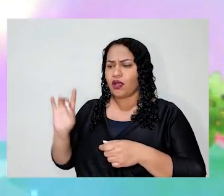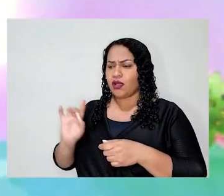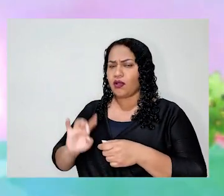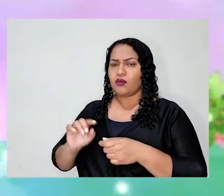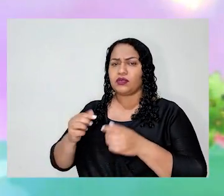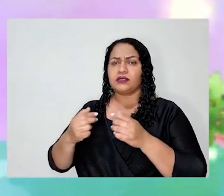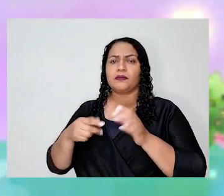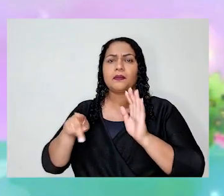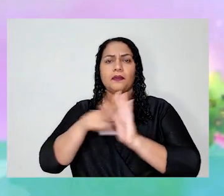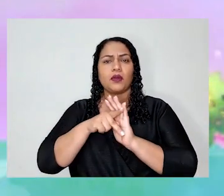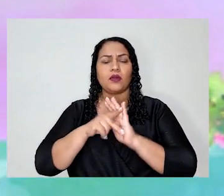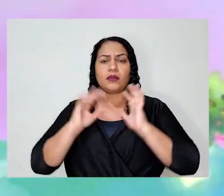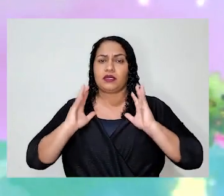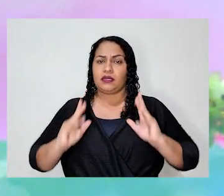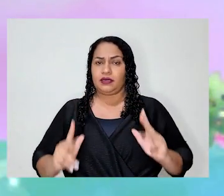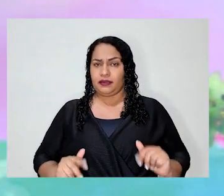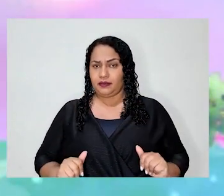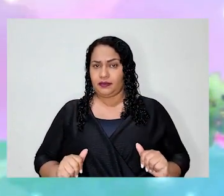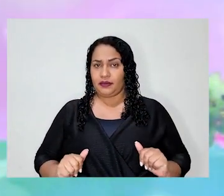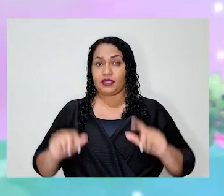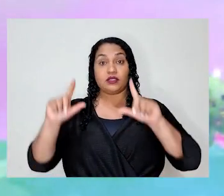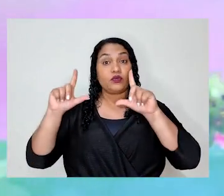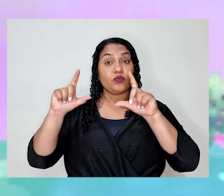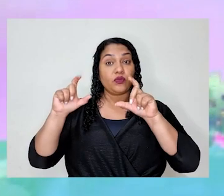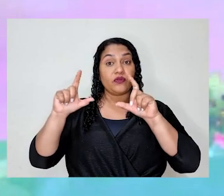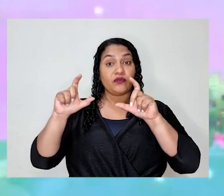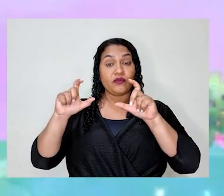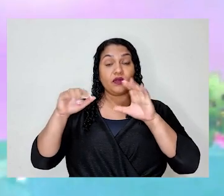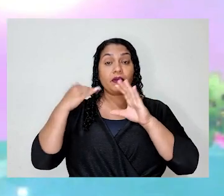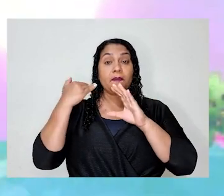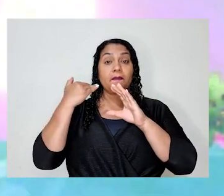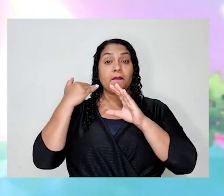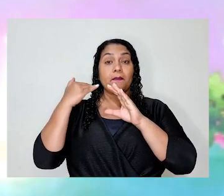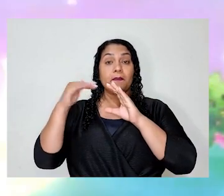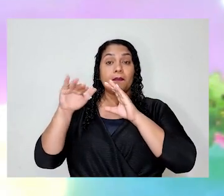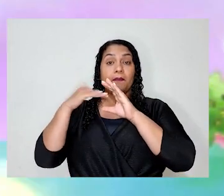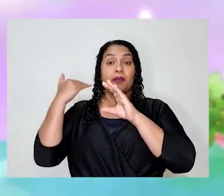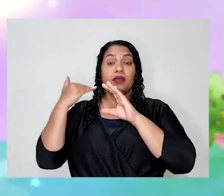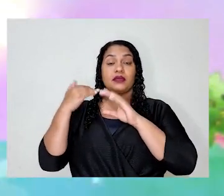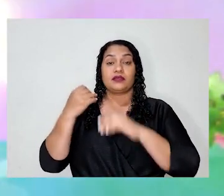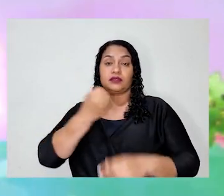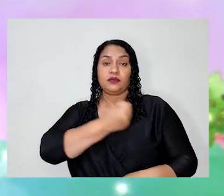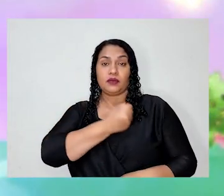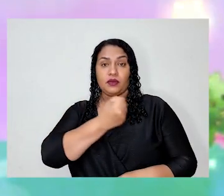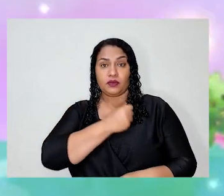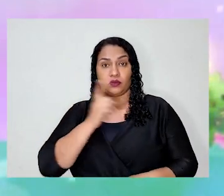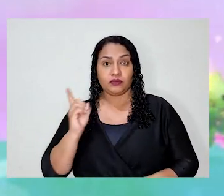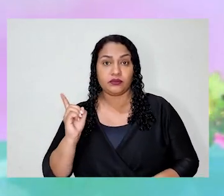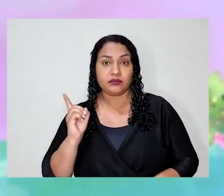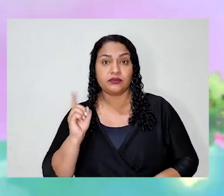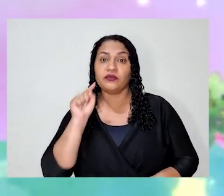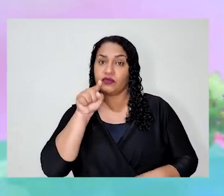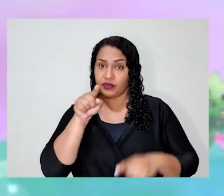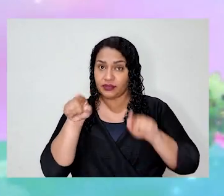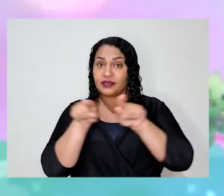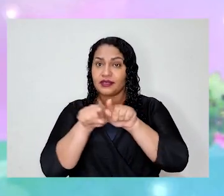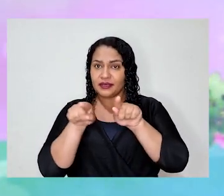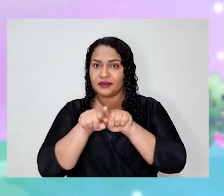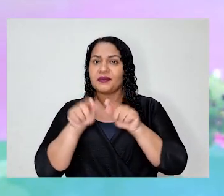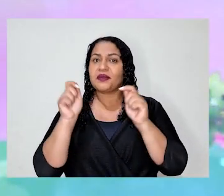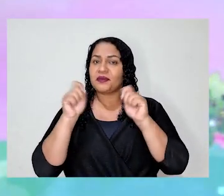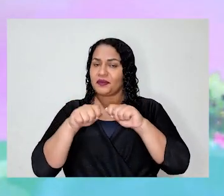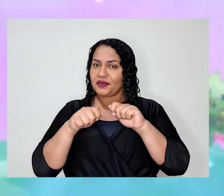higiene pessoal. Tire uma linda foto e mande aqui para o número que está aparecendo na sua telinha, que